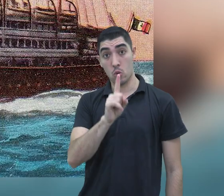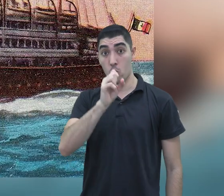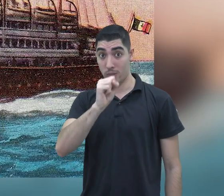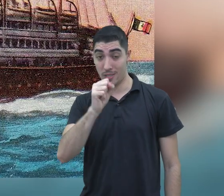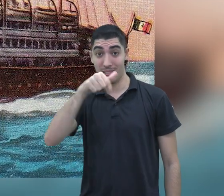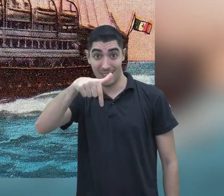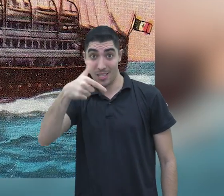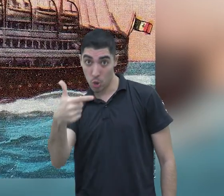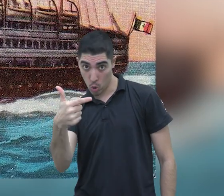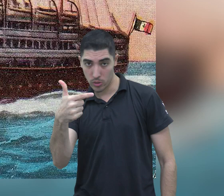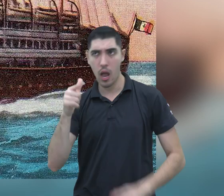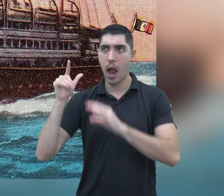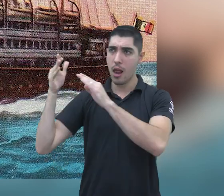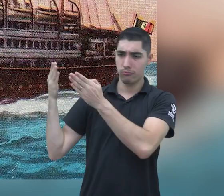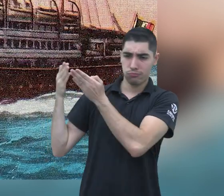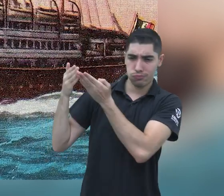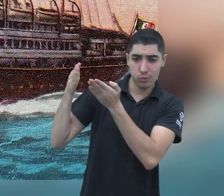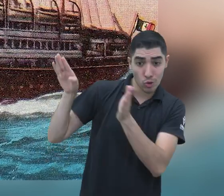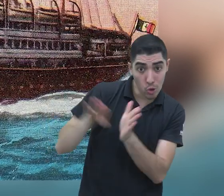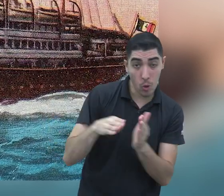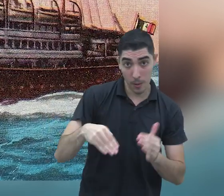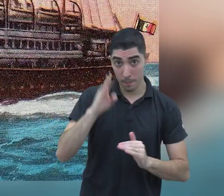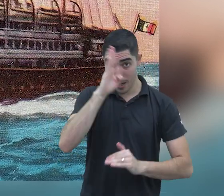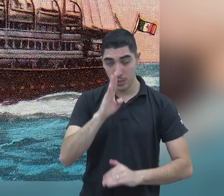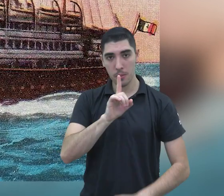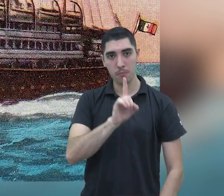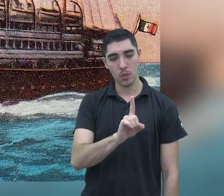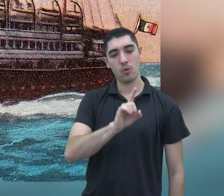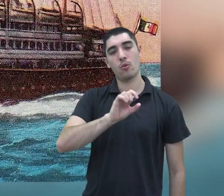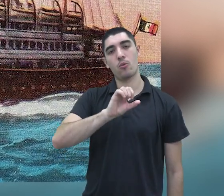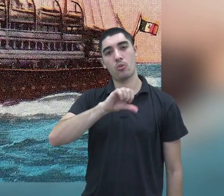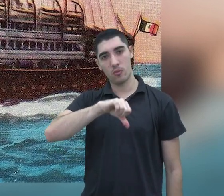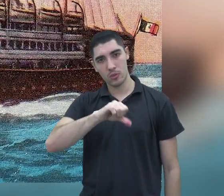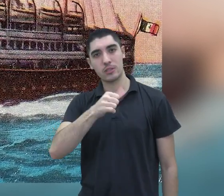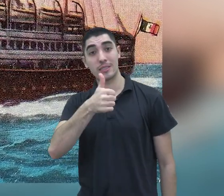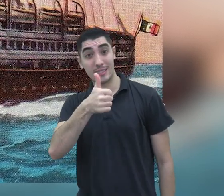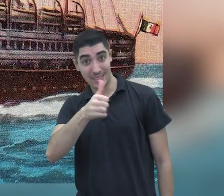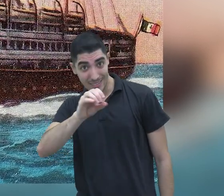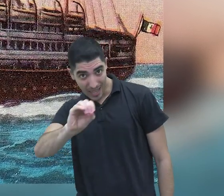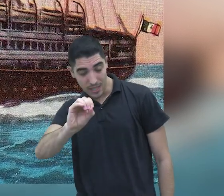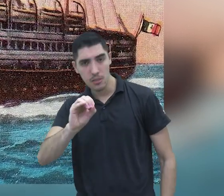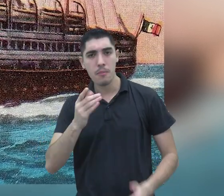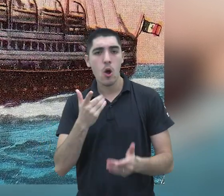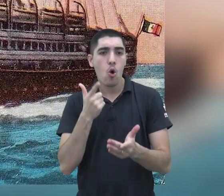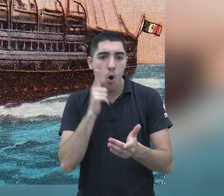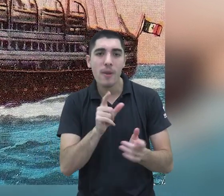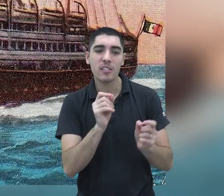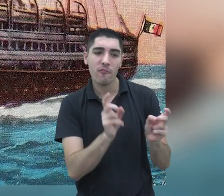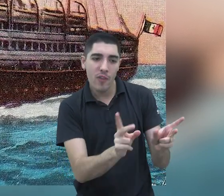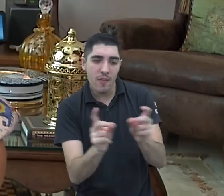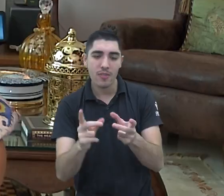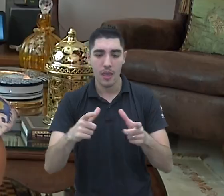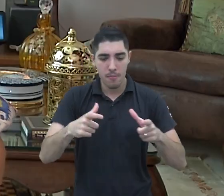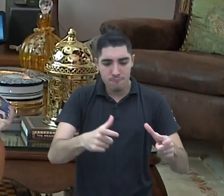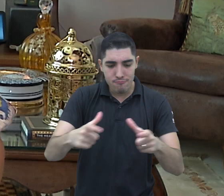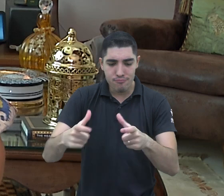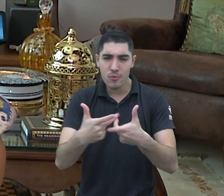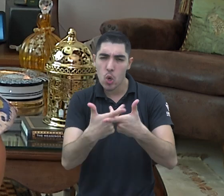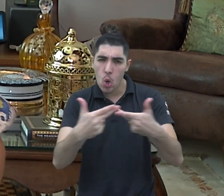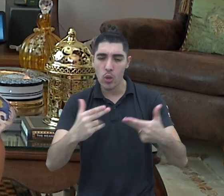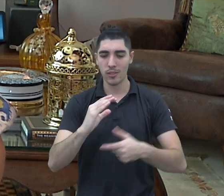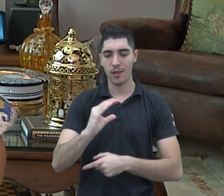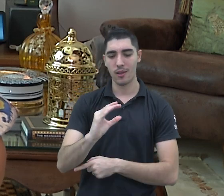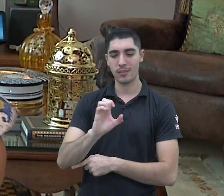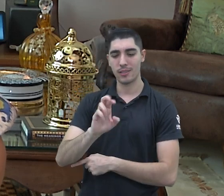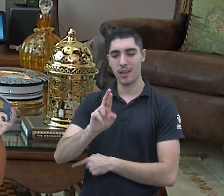1872 e embarcou para o Brasil em 1910 para empreender na área das louças e da cerâmica. Ele era um industrial,